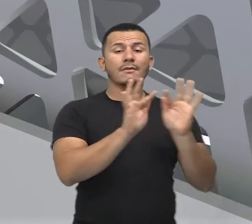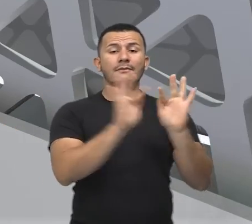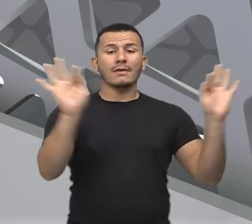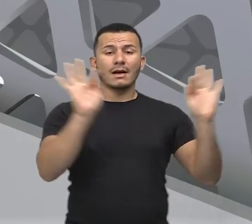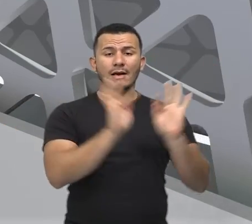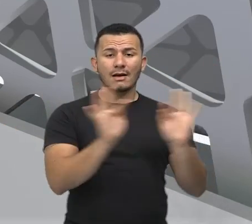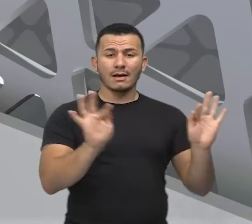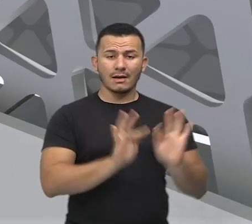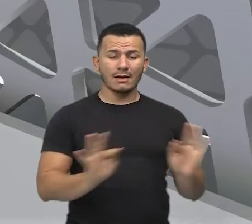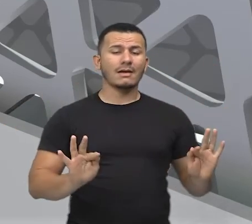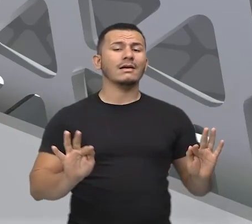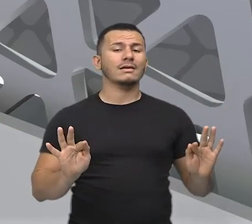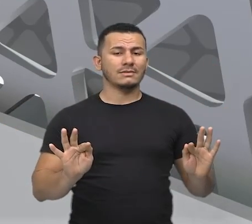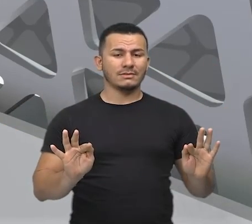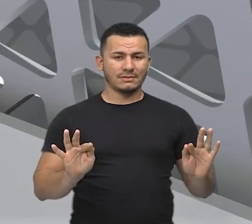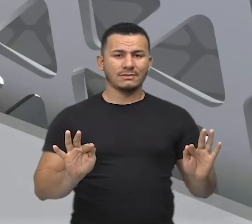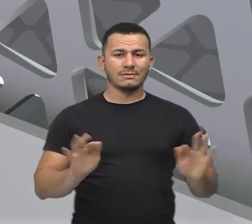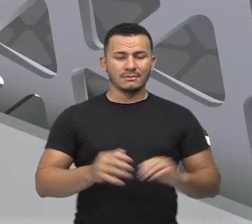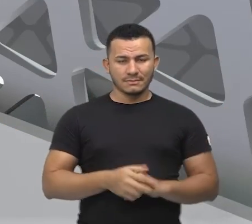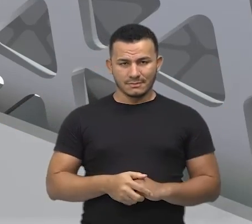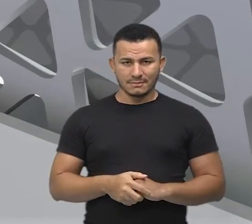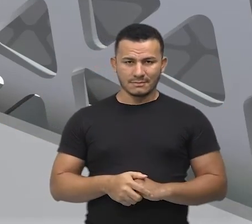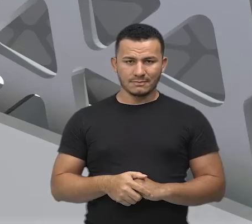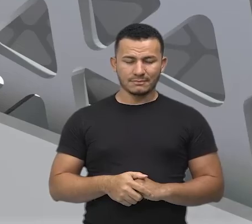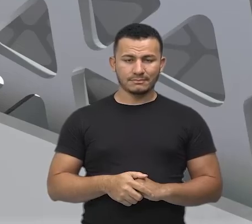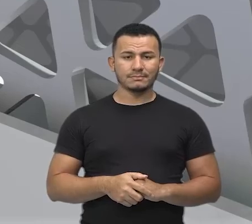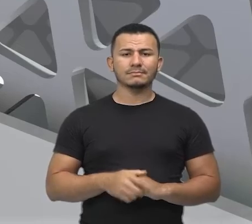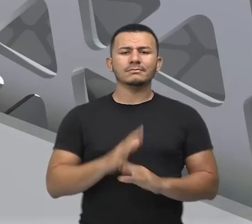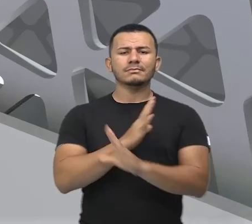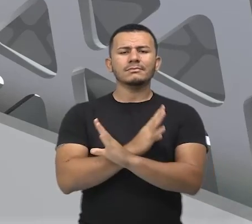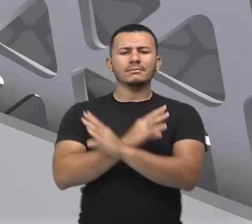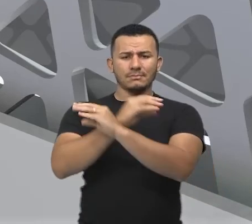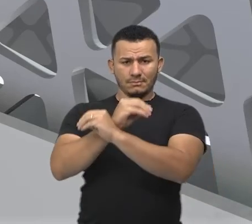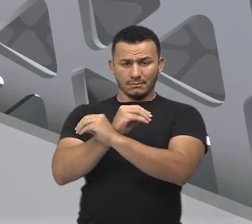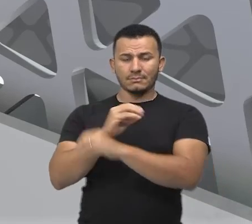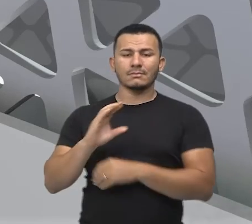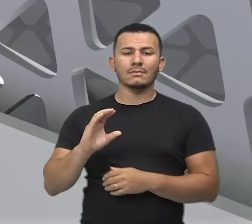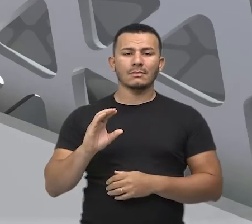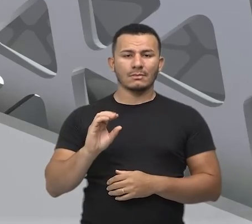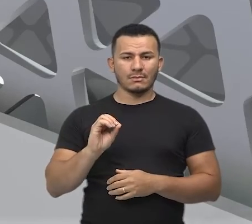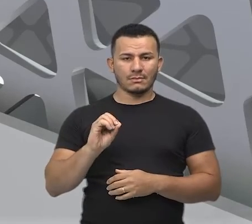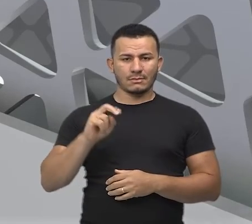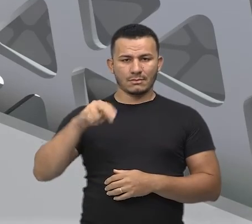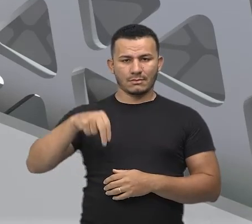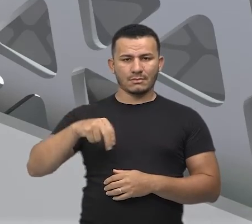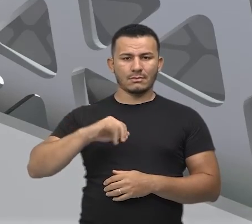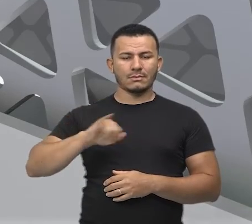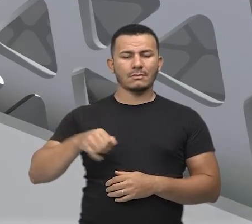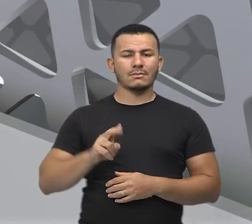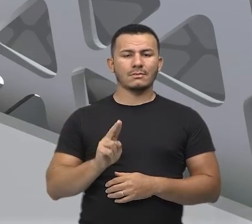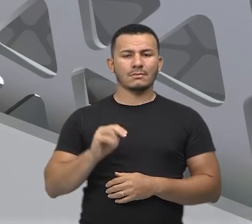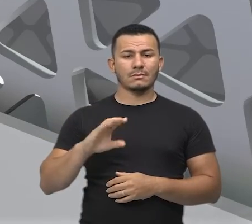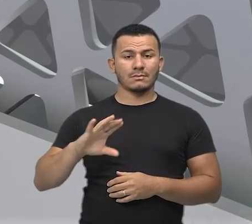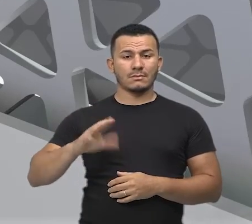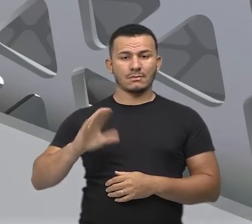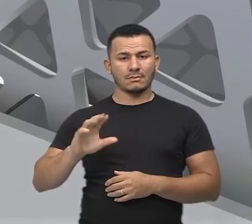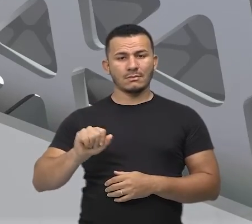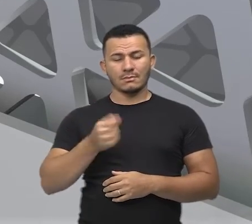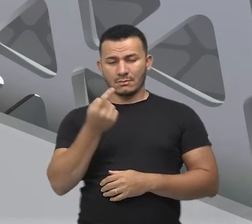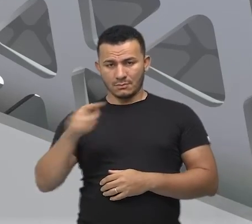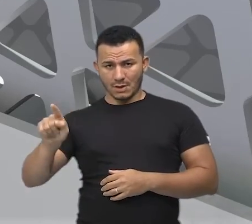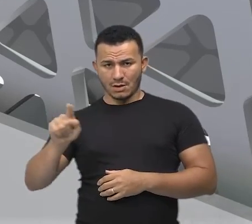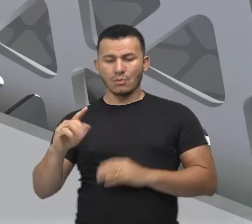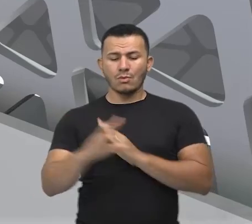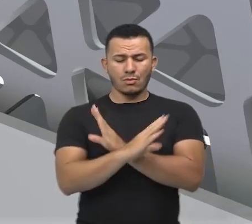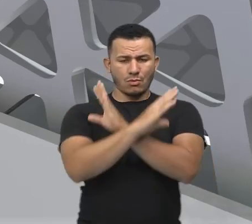as frases, as orações e períodos, certo? Então, percebo que essas conjunções, quando fazem essa conexão, nós já estudamos que elas